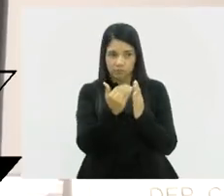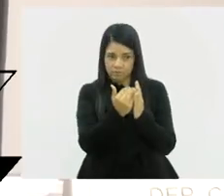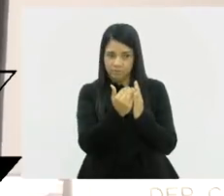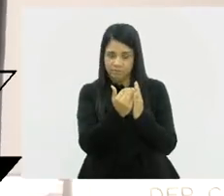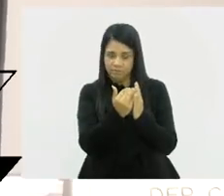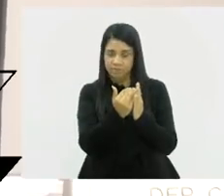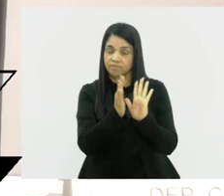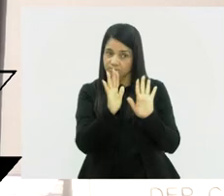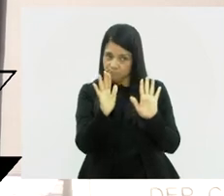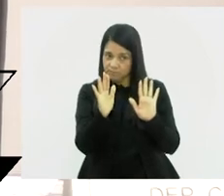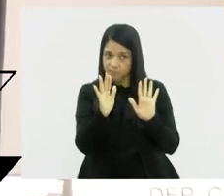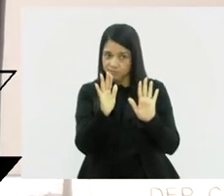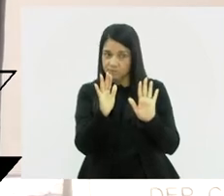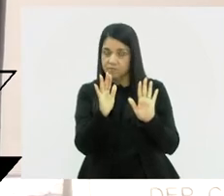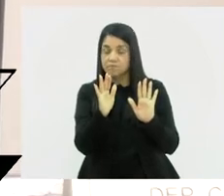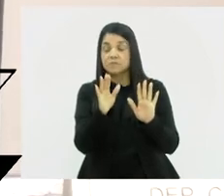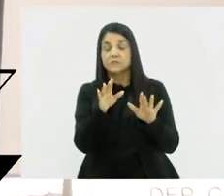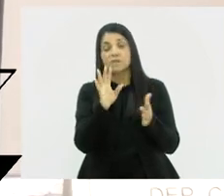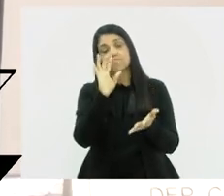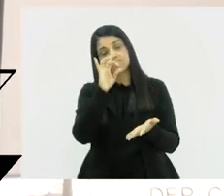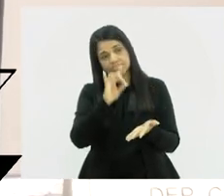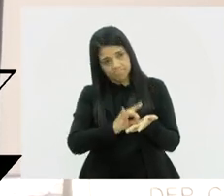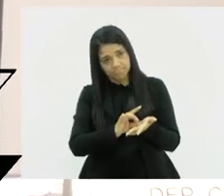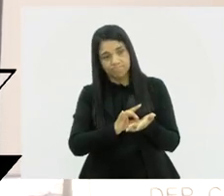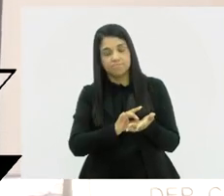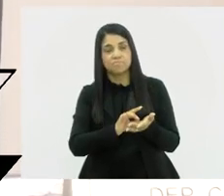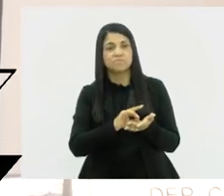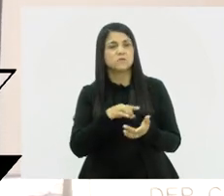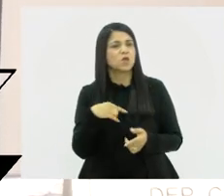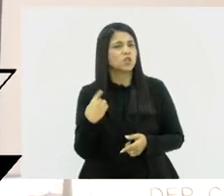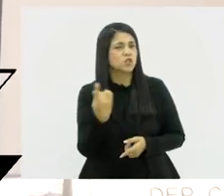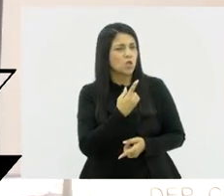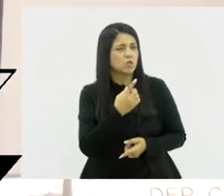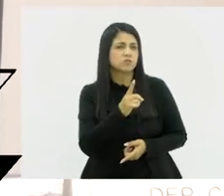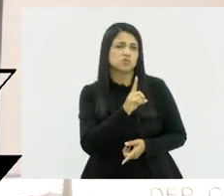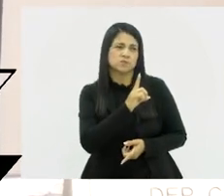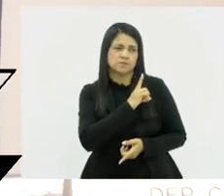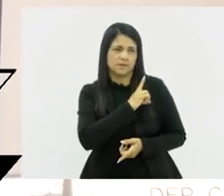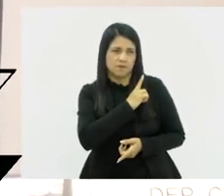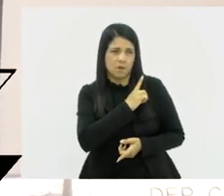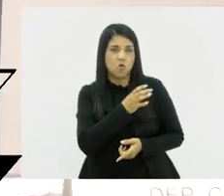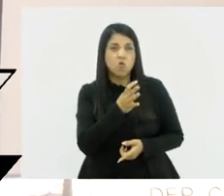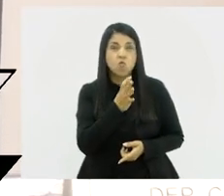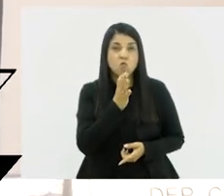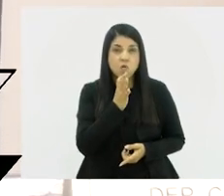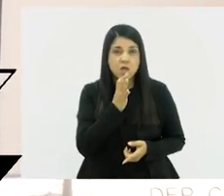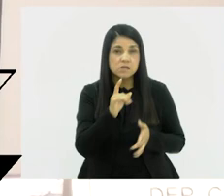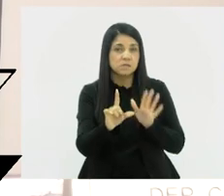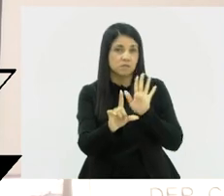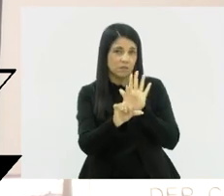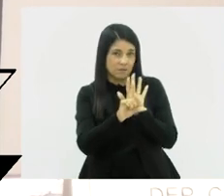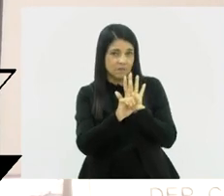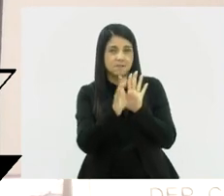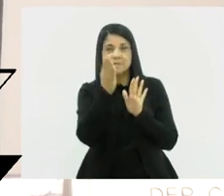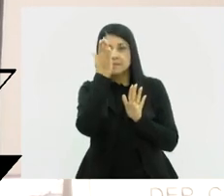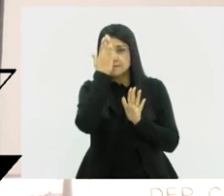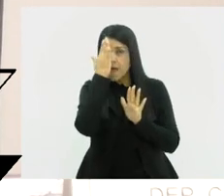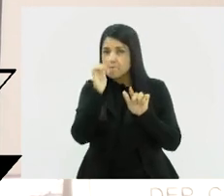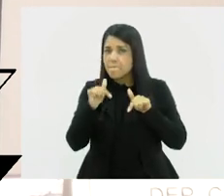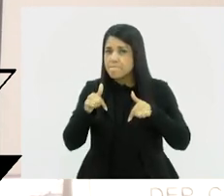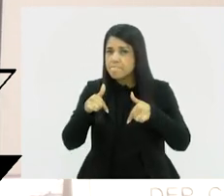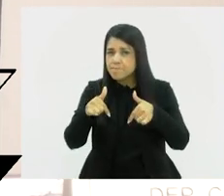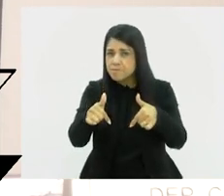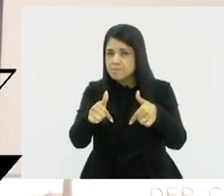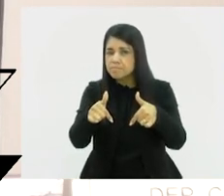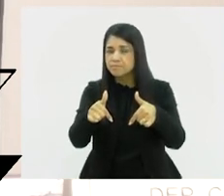delegado, claro, mas no mundo real, os nossos delegados conhecem a lei, sabem o que fazer, têm um